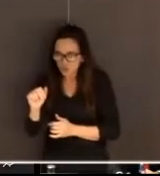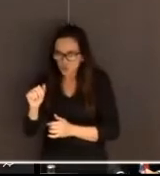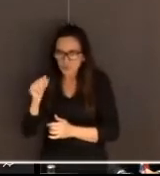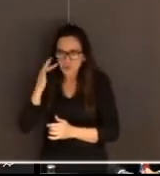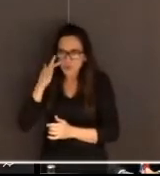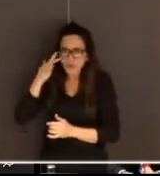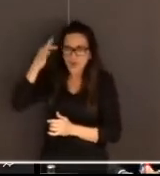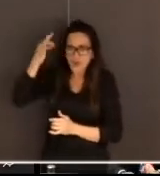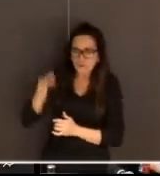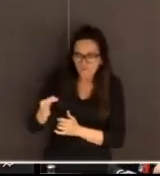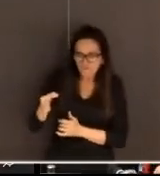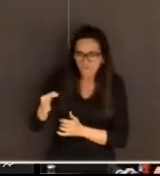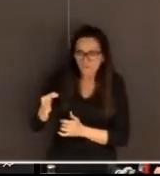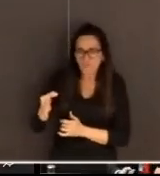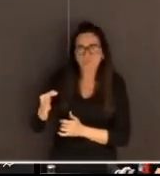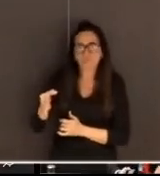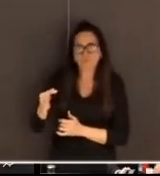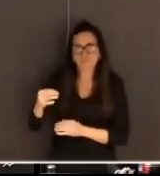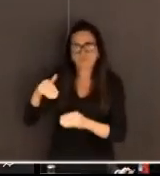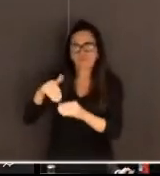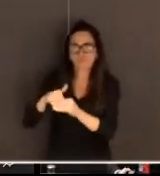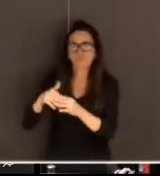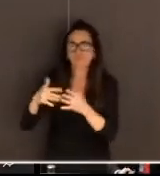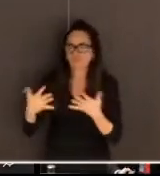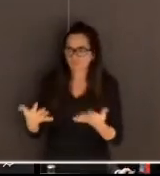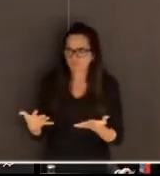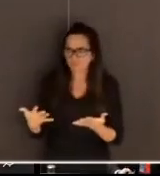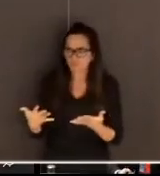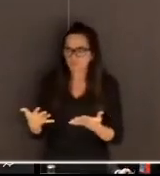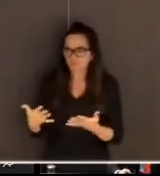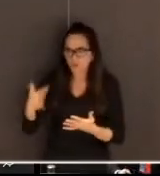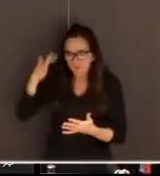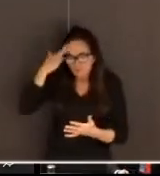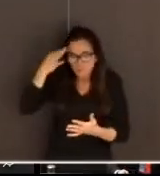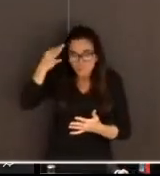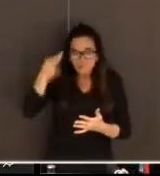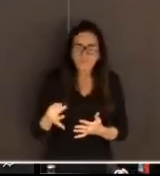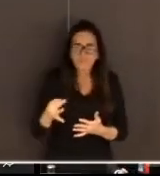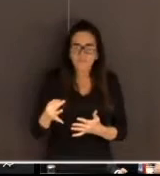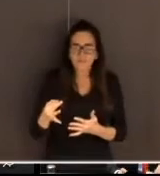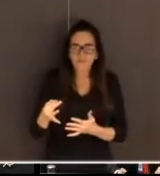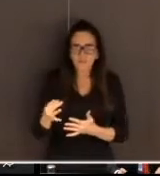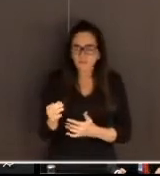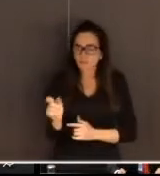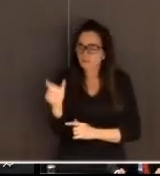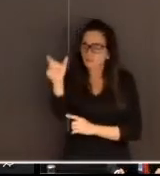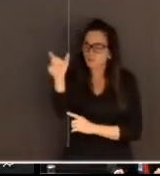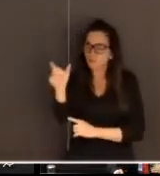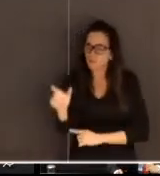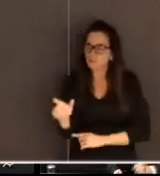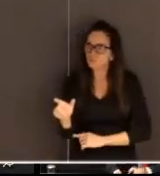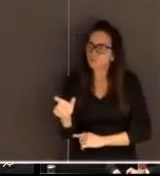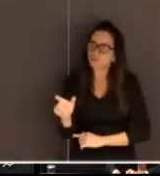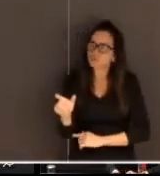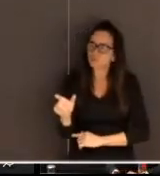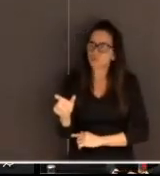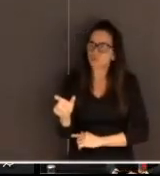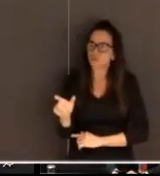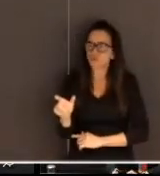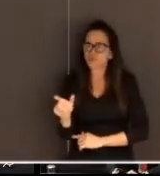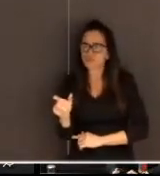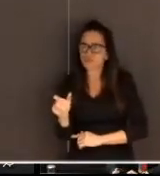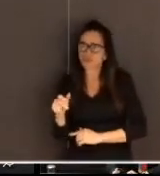de jurado votar racionalmente. Esse tipo de postura de exclusão de informações ou de